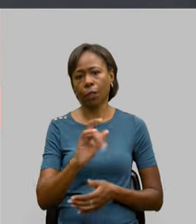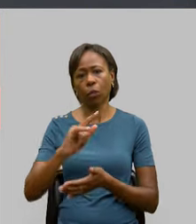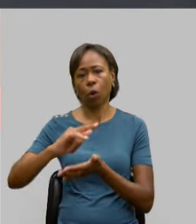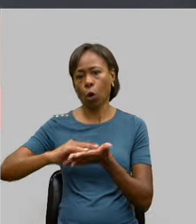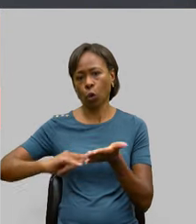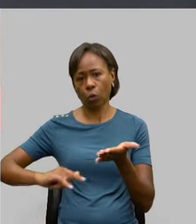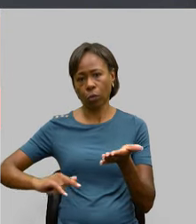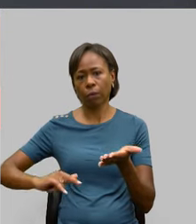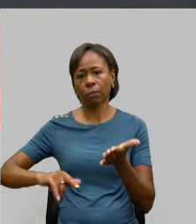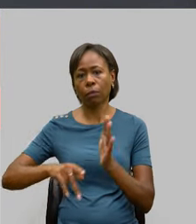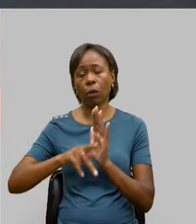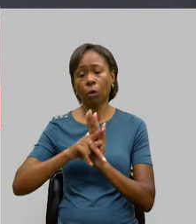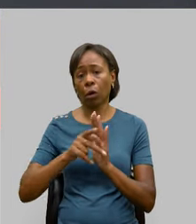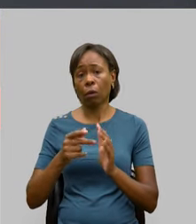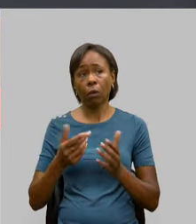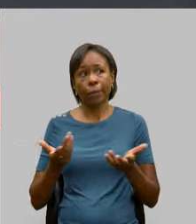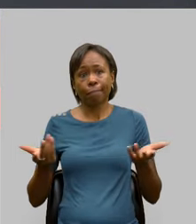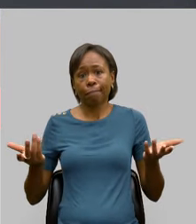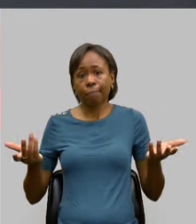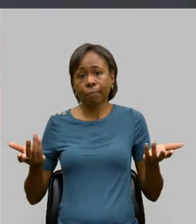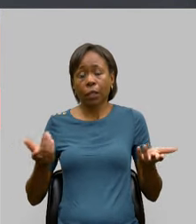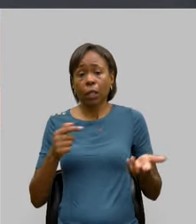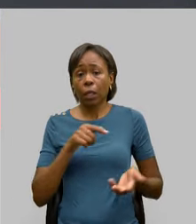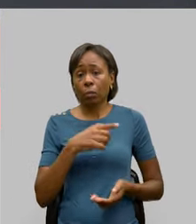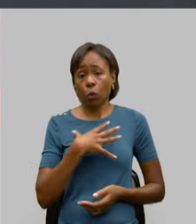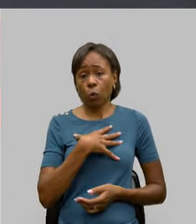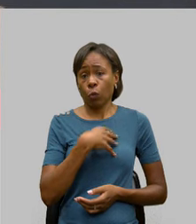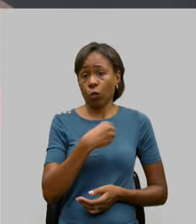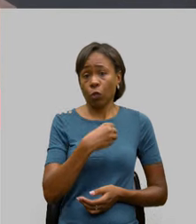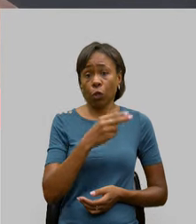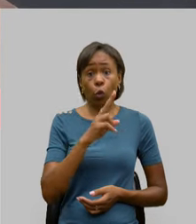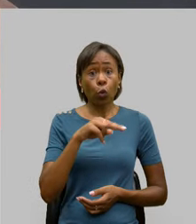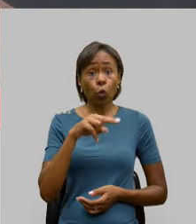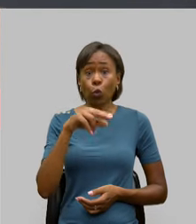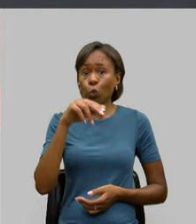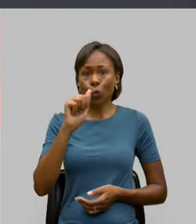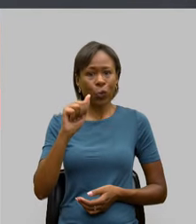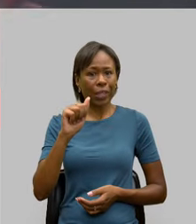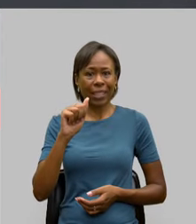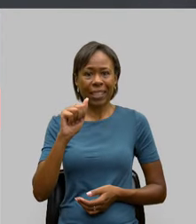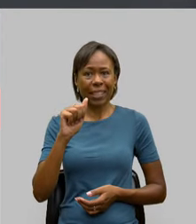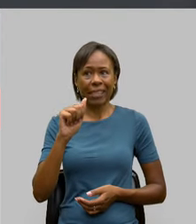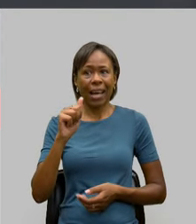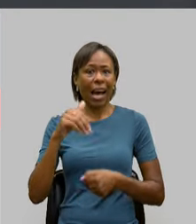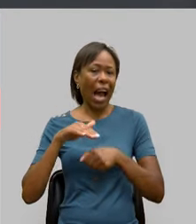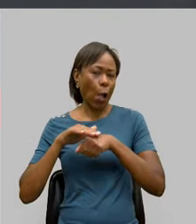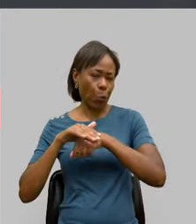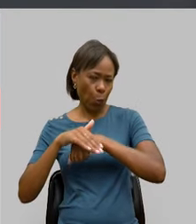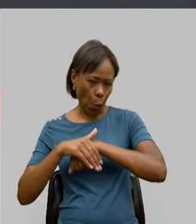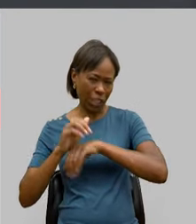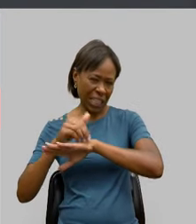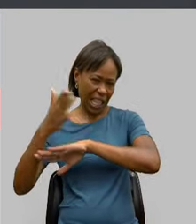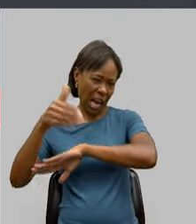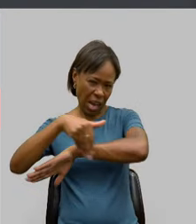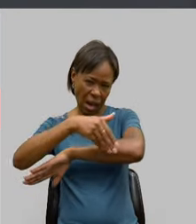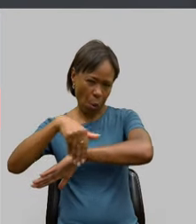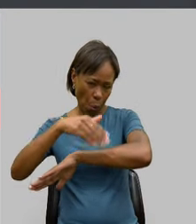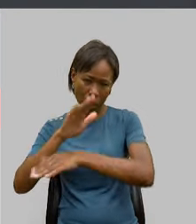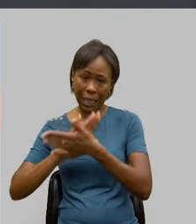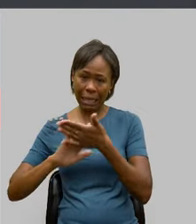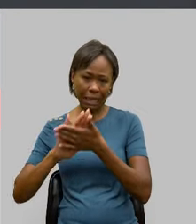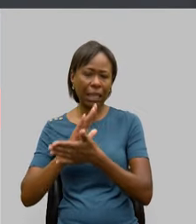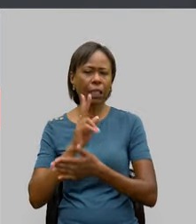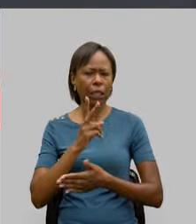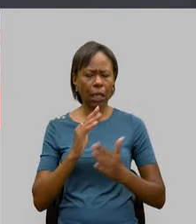Samuel e o Samuel que nunca passou uma Noite Fora nunca os cuidados com ele eram